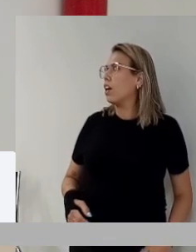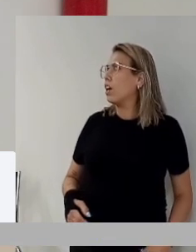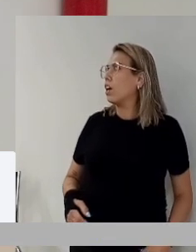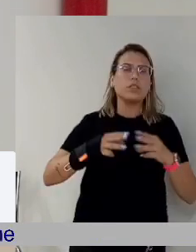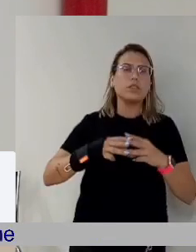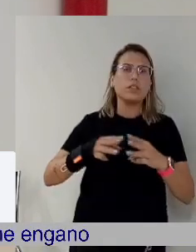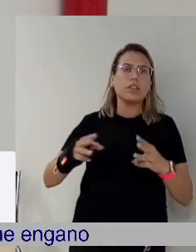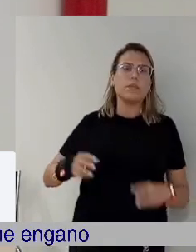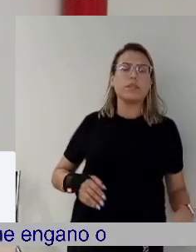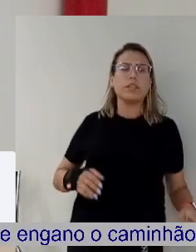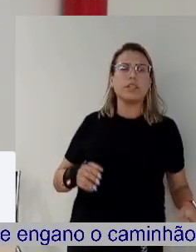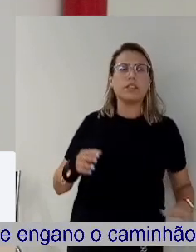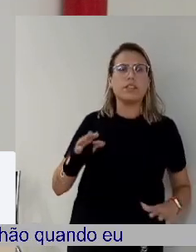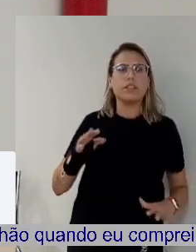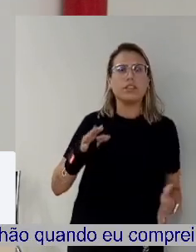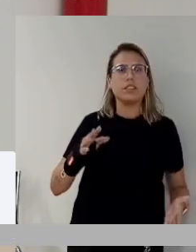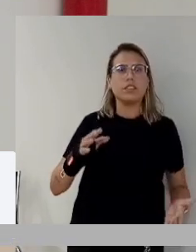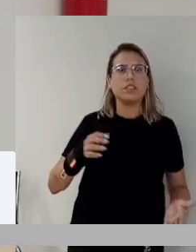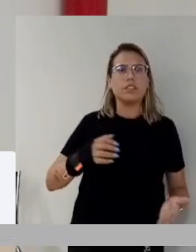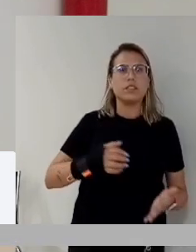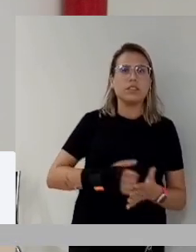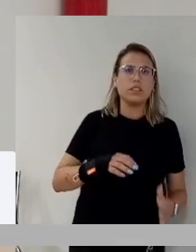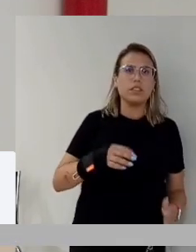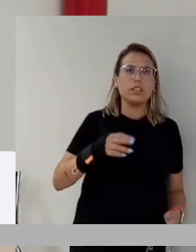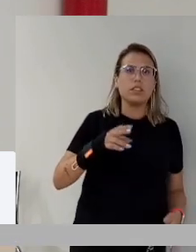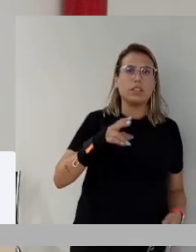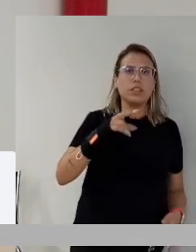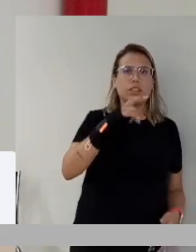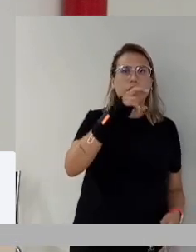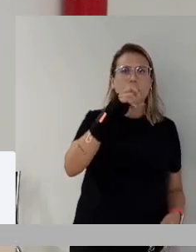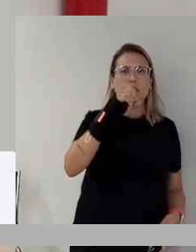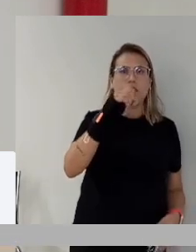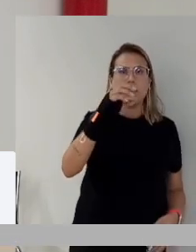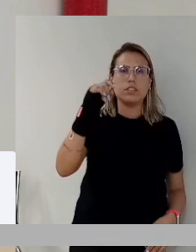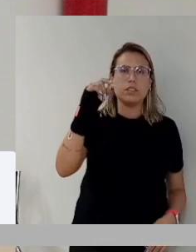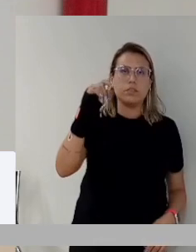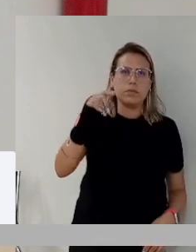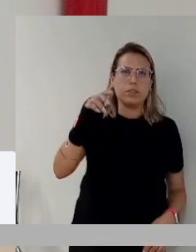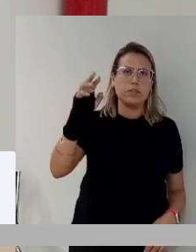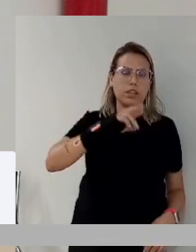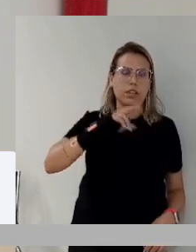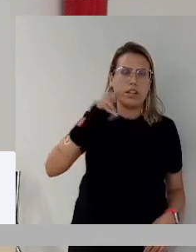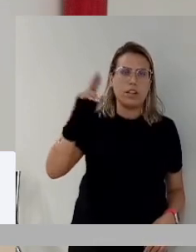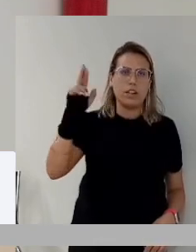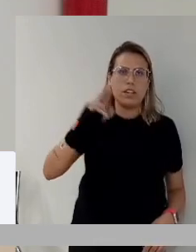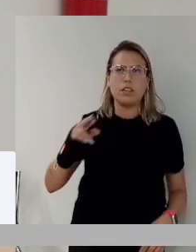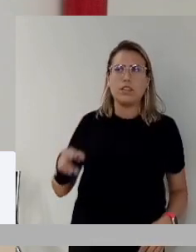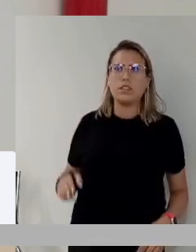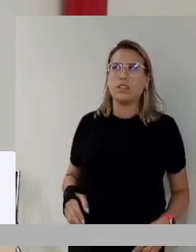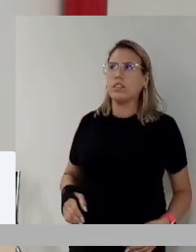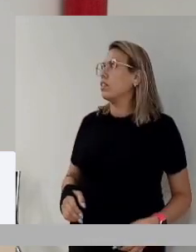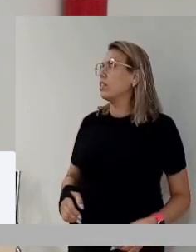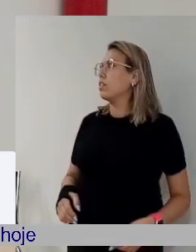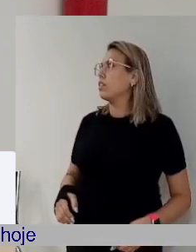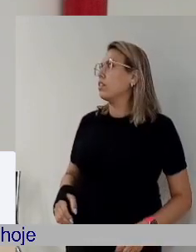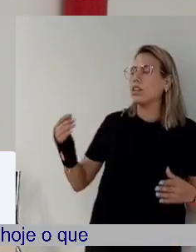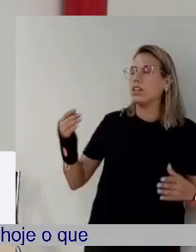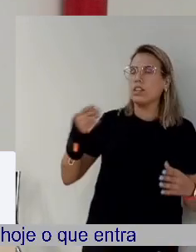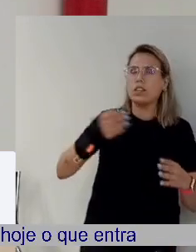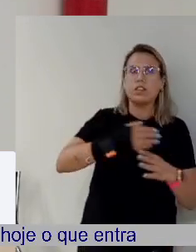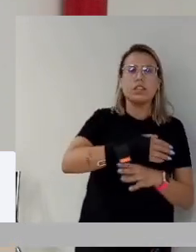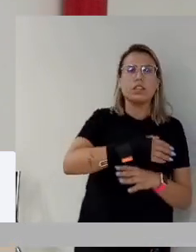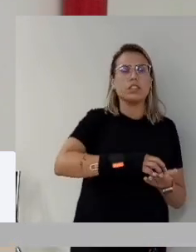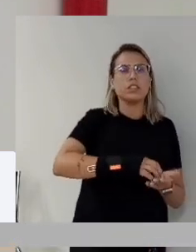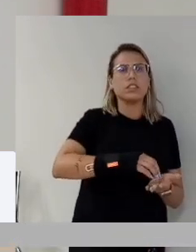me engano o caminhão quando eu comprei foi na média de uns R 580.000 aí certo foi um e hoje o que entra na na